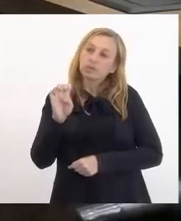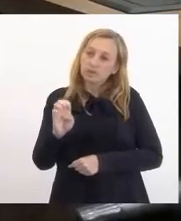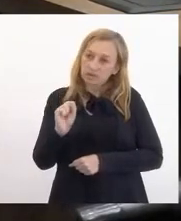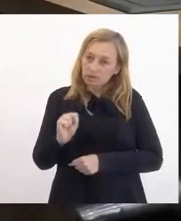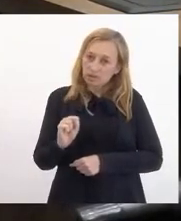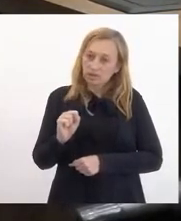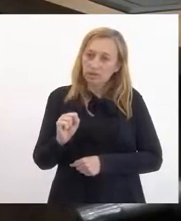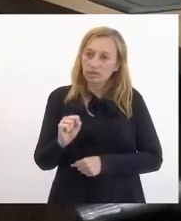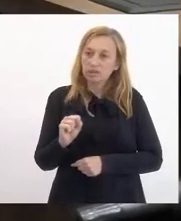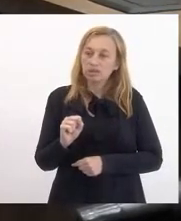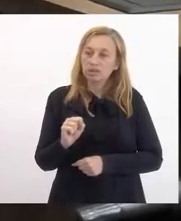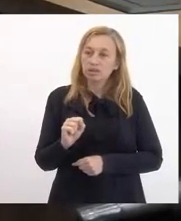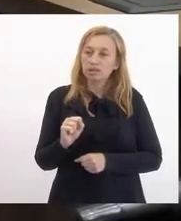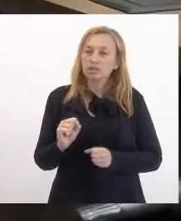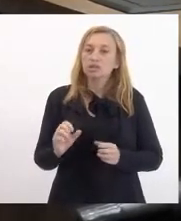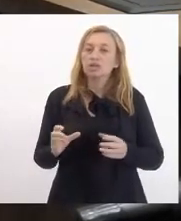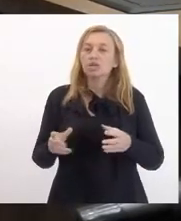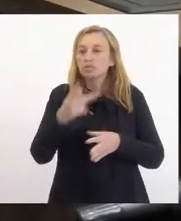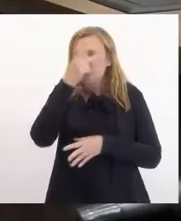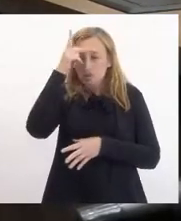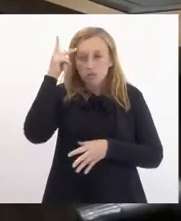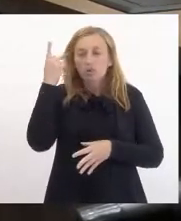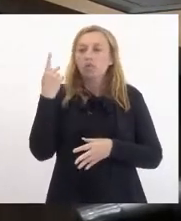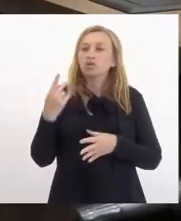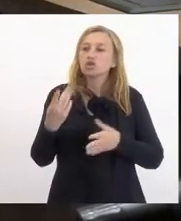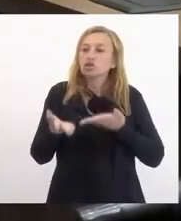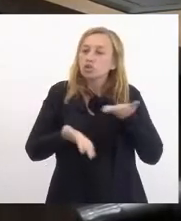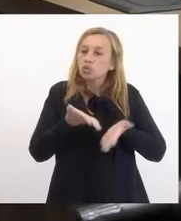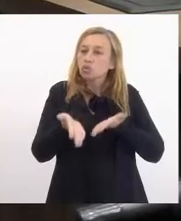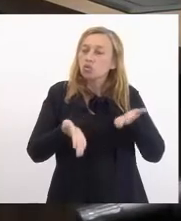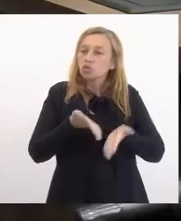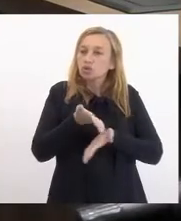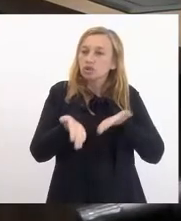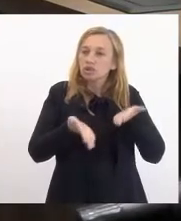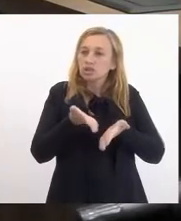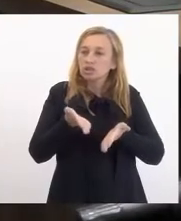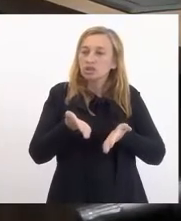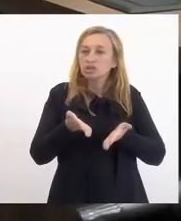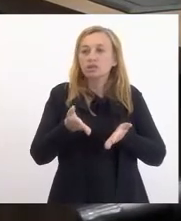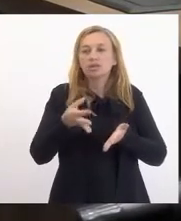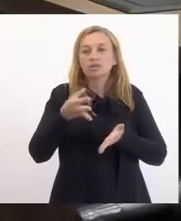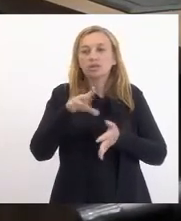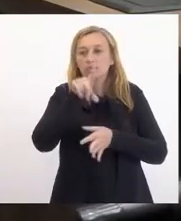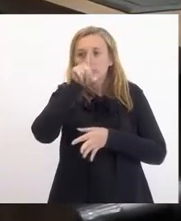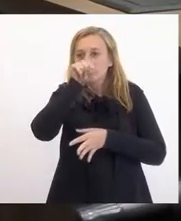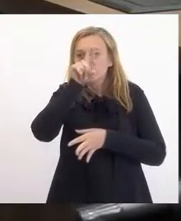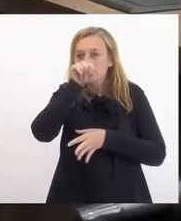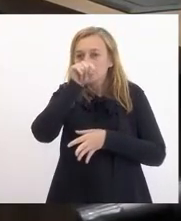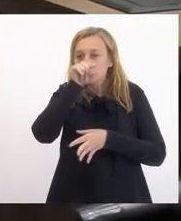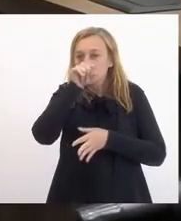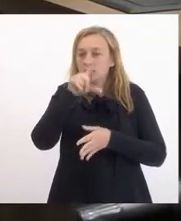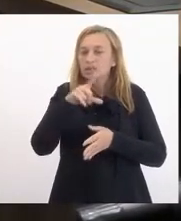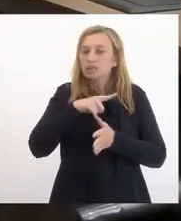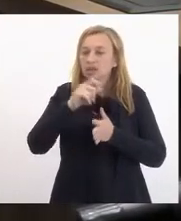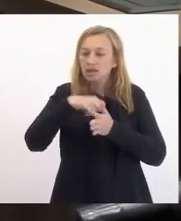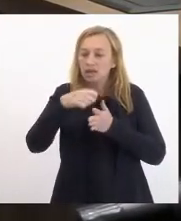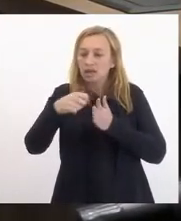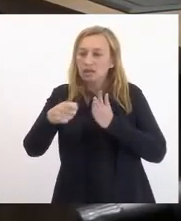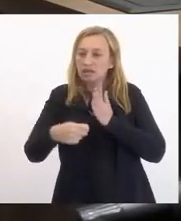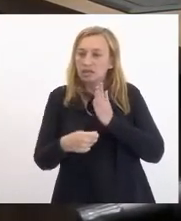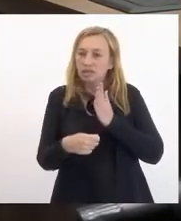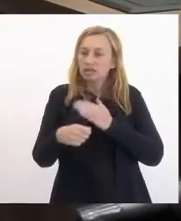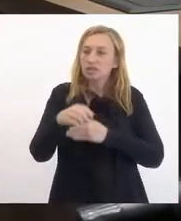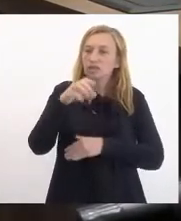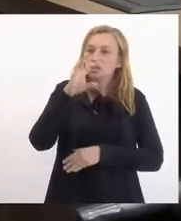passariformes, eles apresentam seu calendário de torneios e submetem esse calendário ao